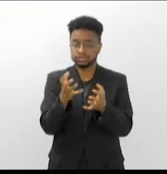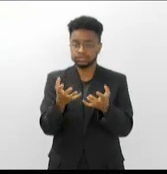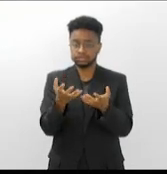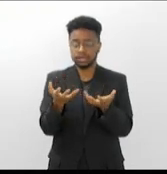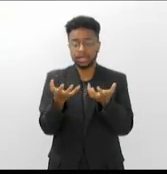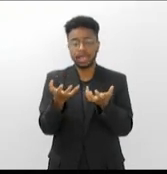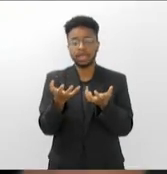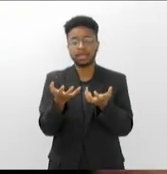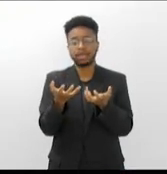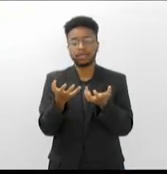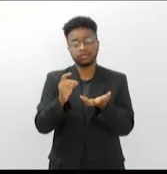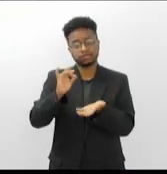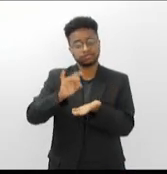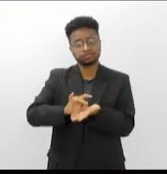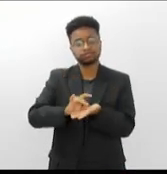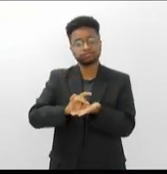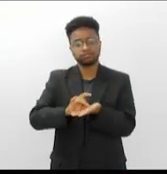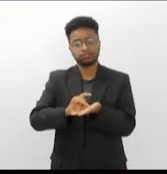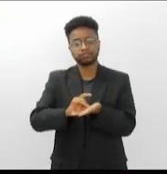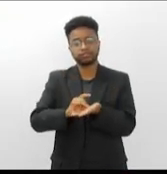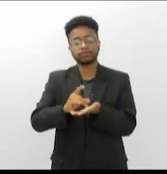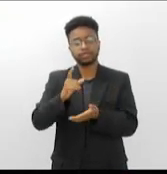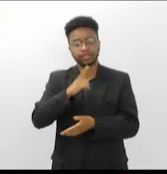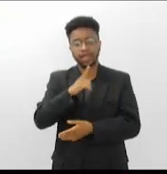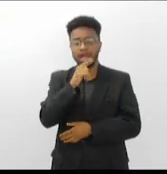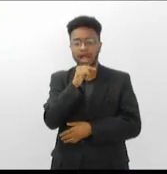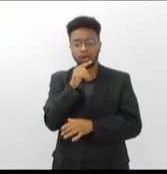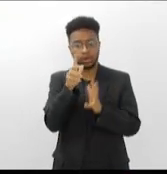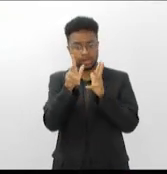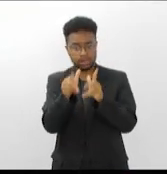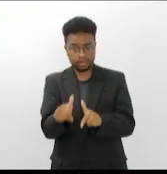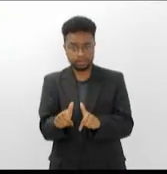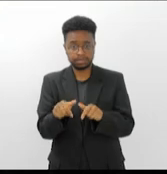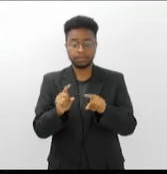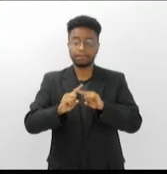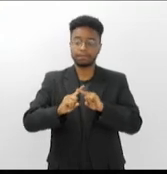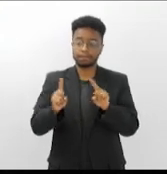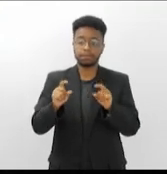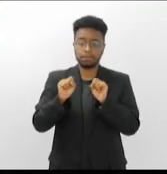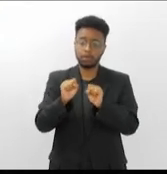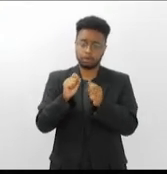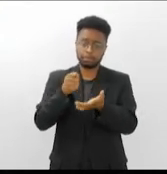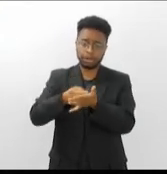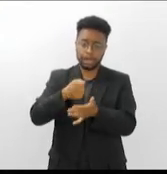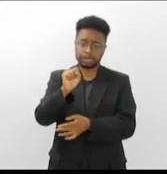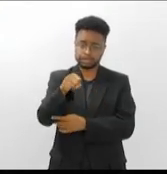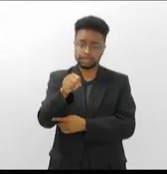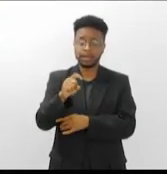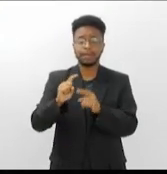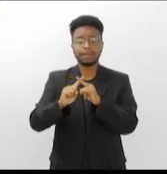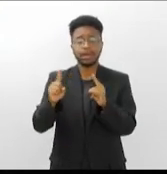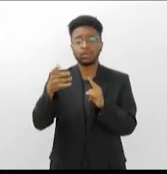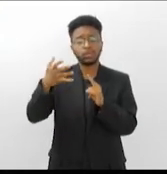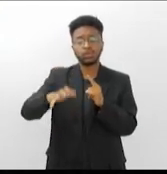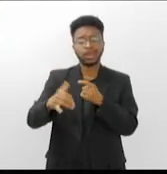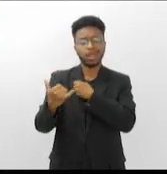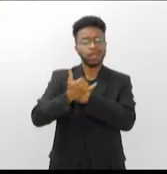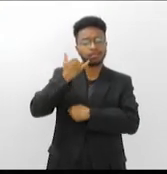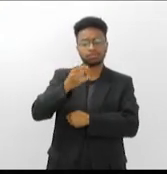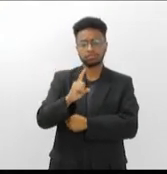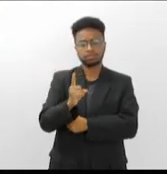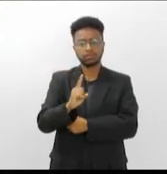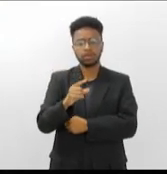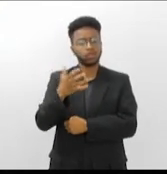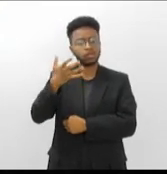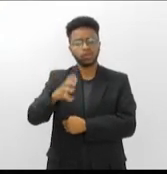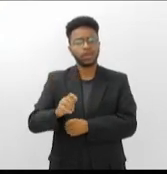ela quer sim ter o seu saneamento básico e pode até pagar por isso, mas ela não quer ser enganada. Ela não